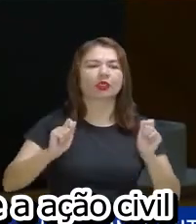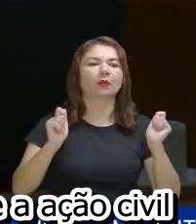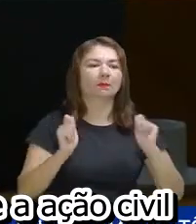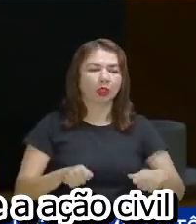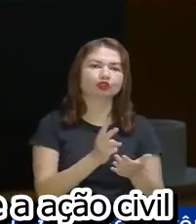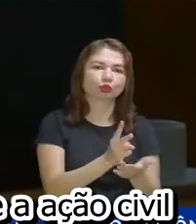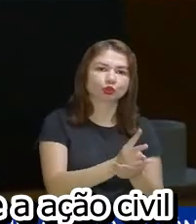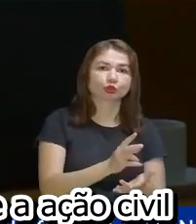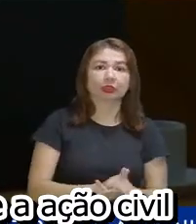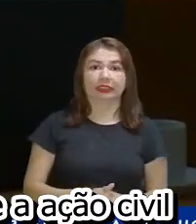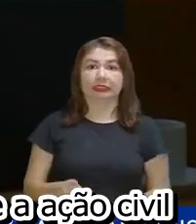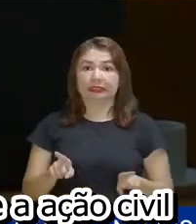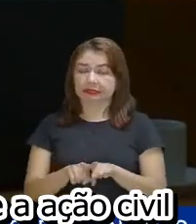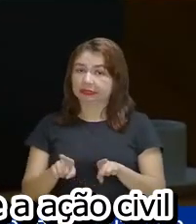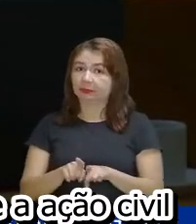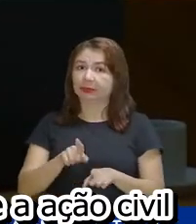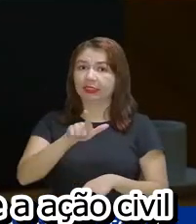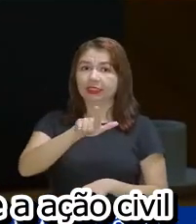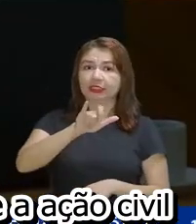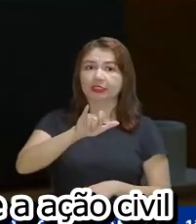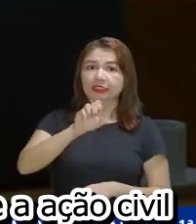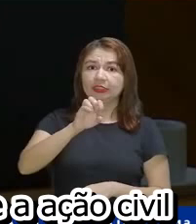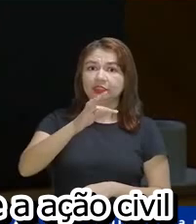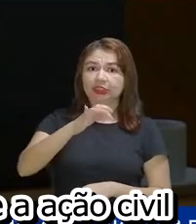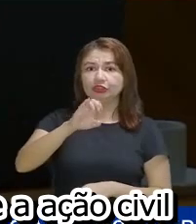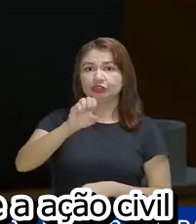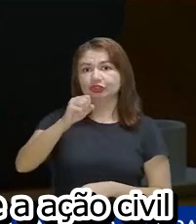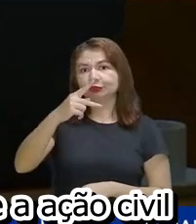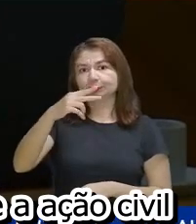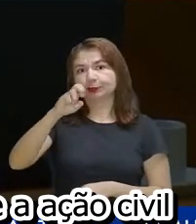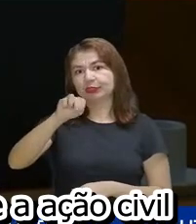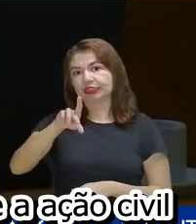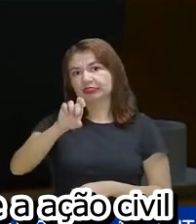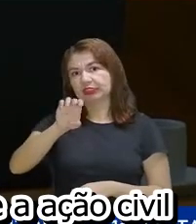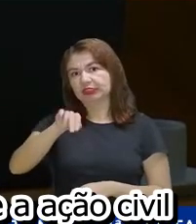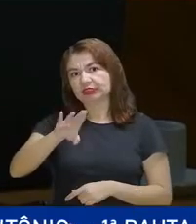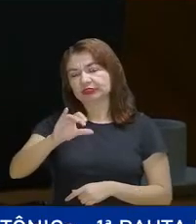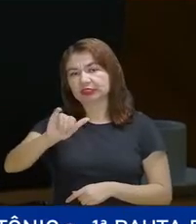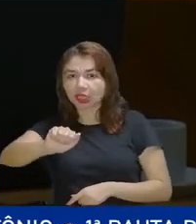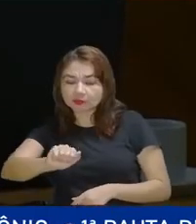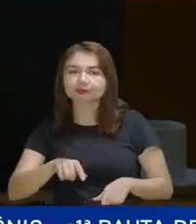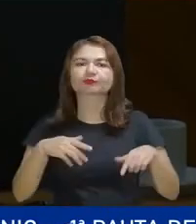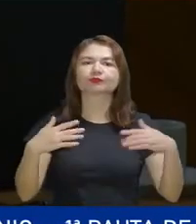também a litispendência porque eles afirmam que a ação civil pública número